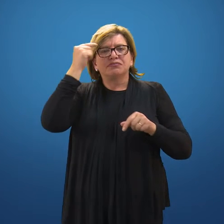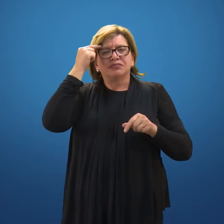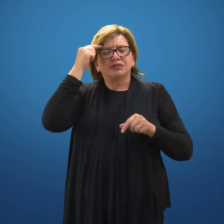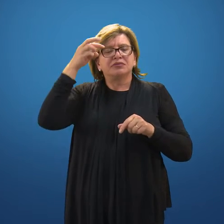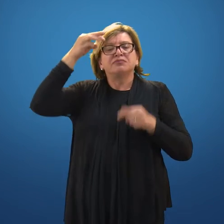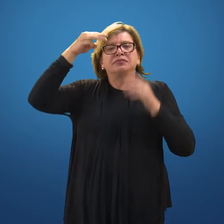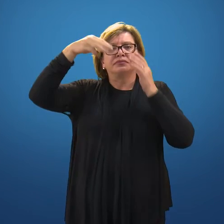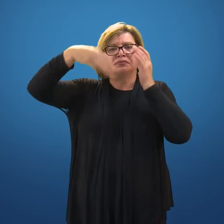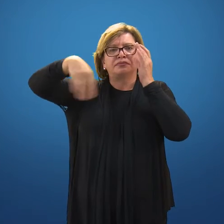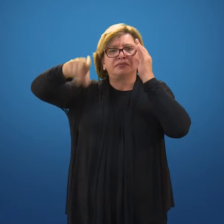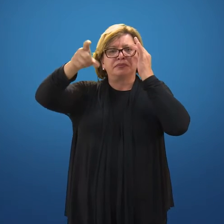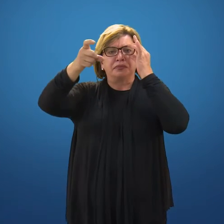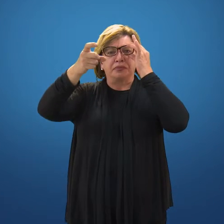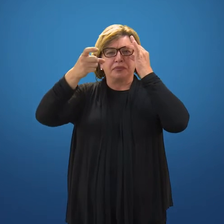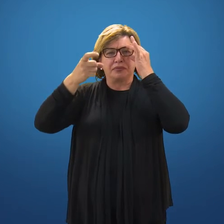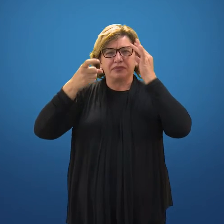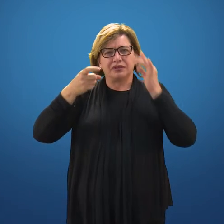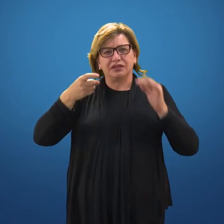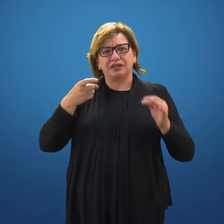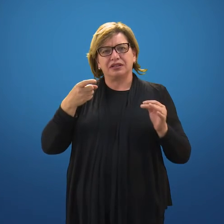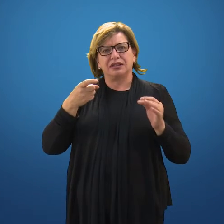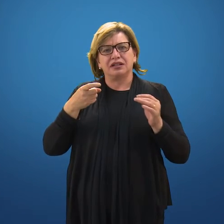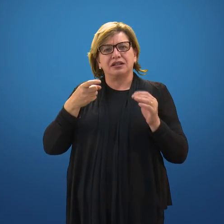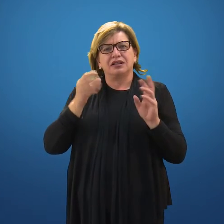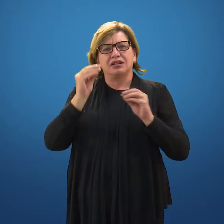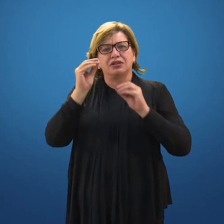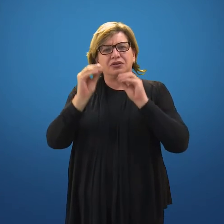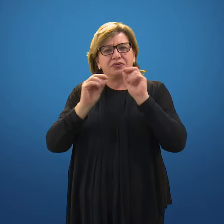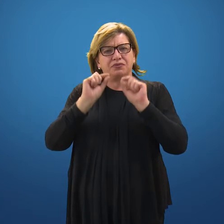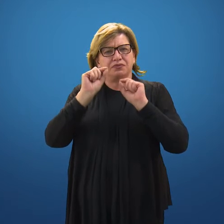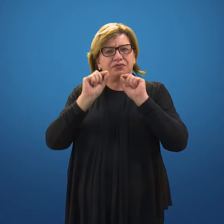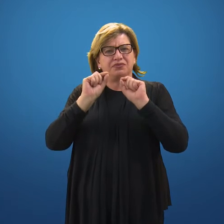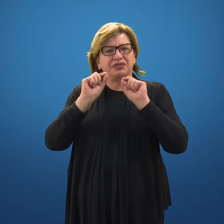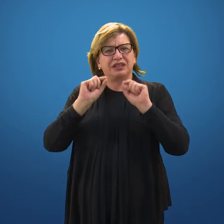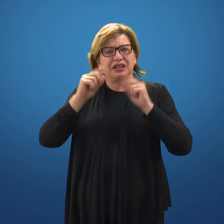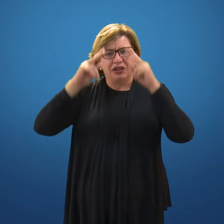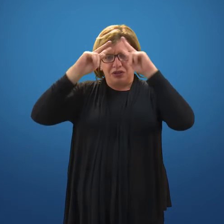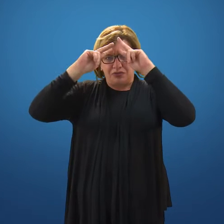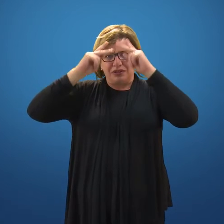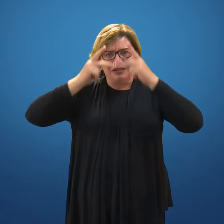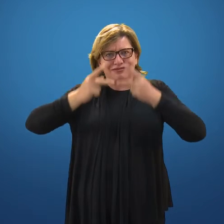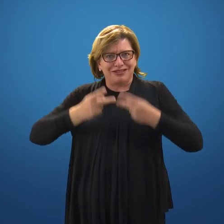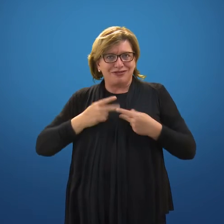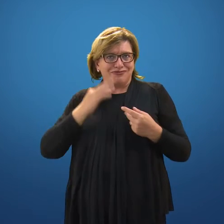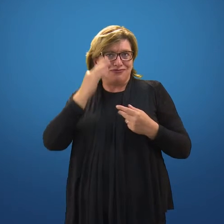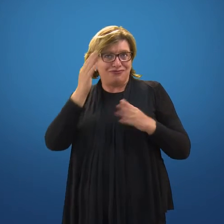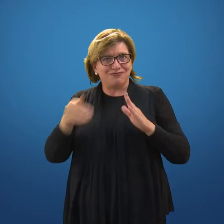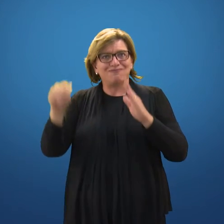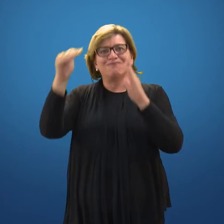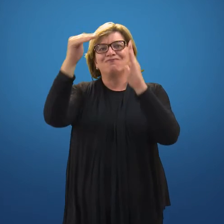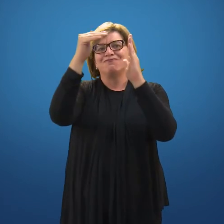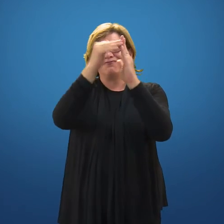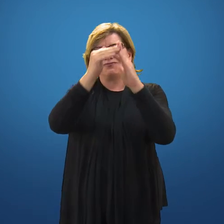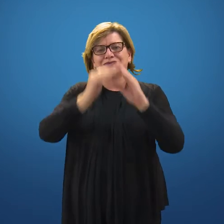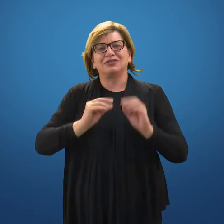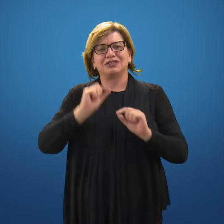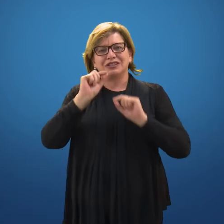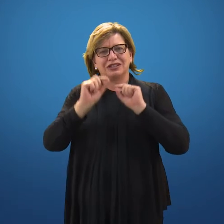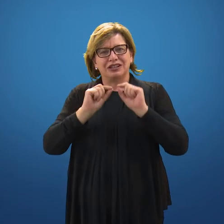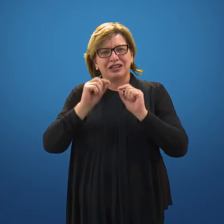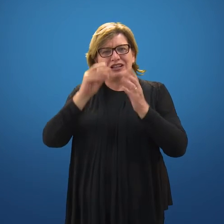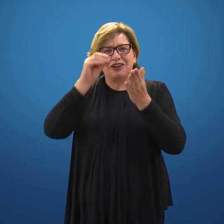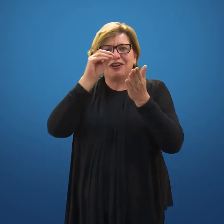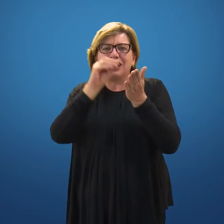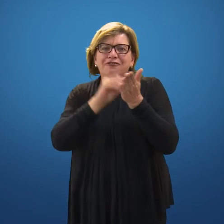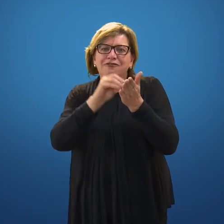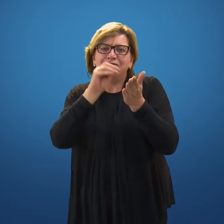pensamento marxista, um ponto aonde a humanidade iria chegar. Seria a ausência,